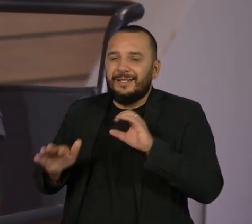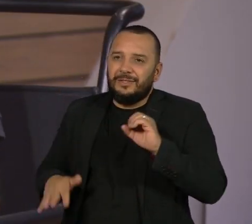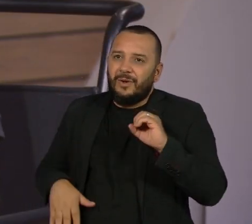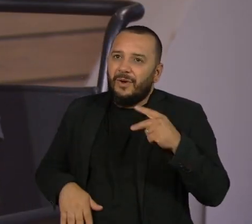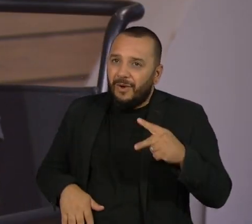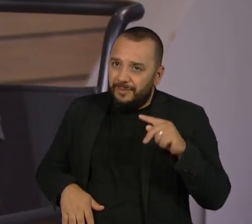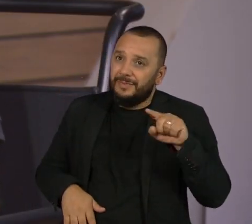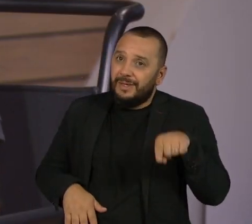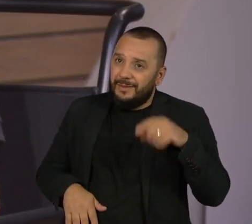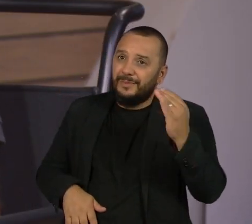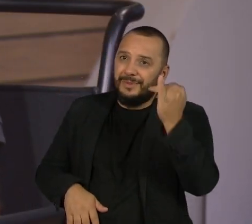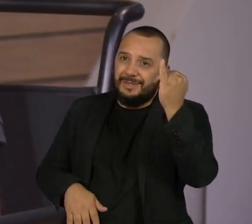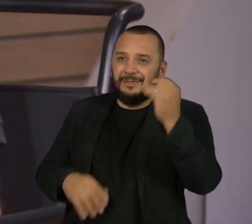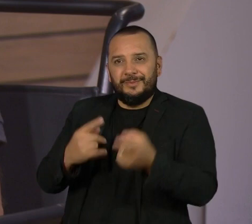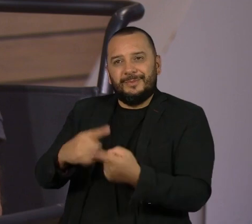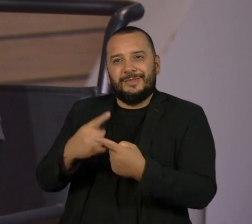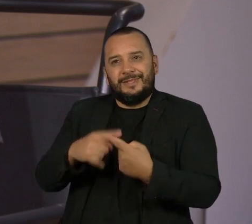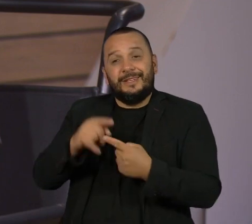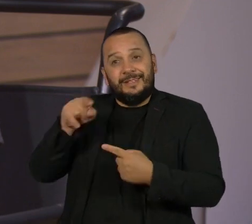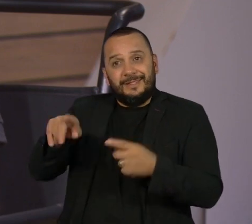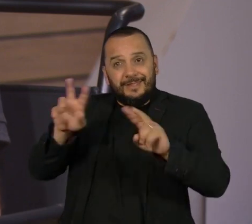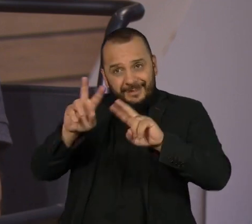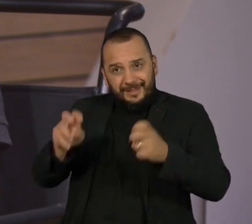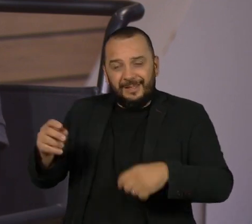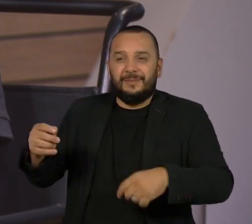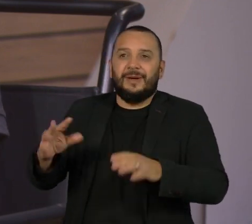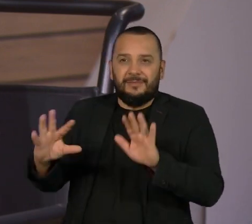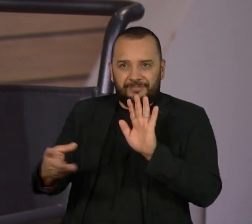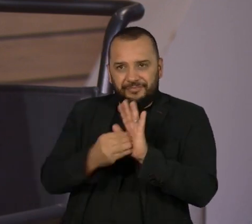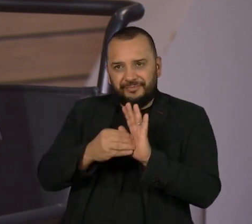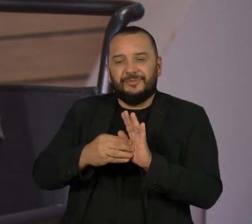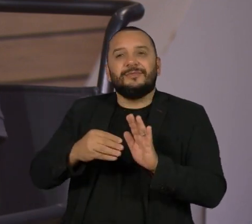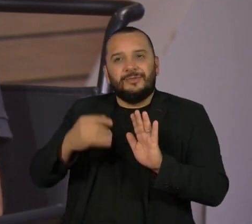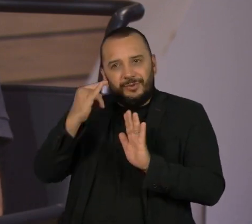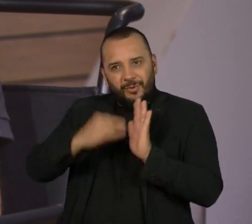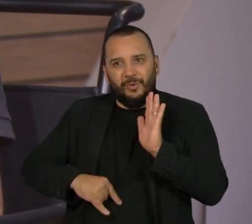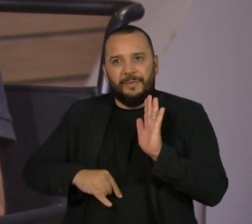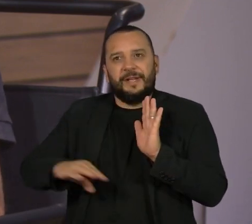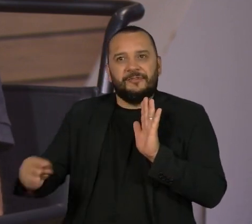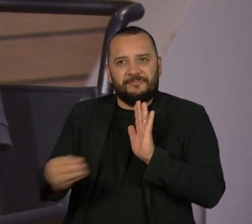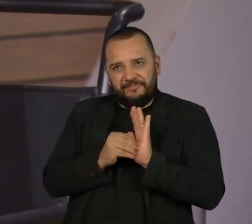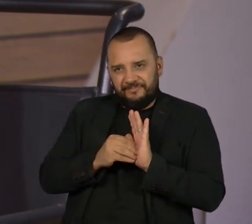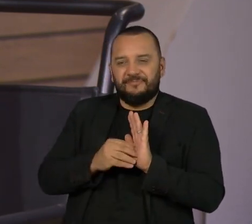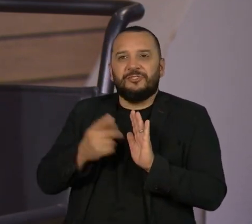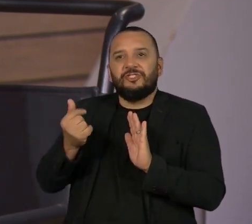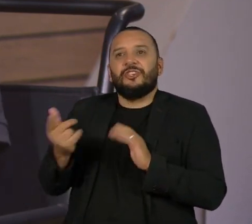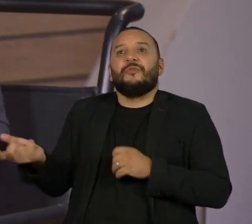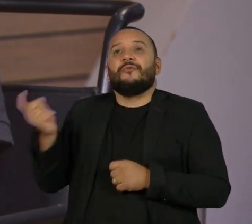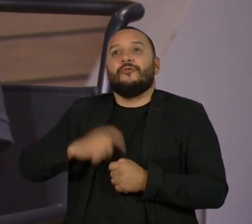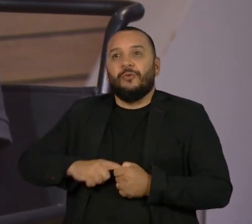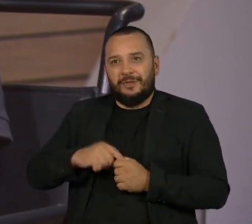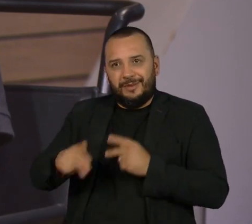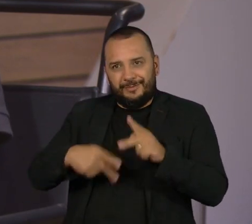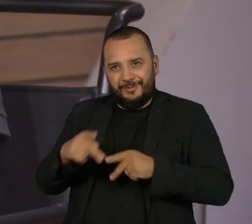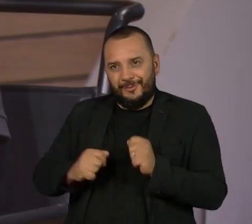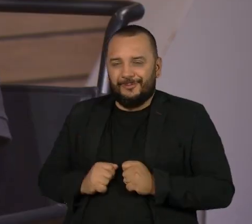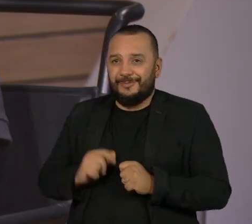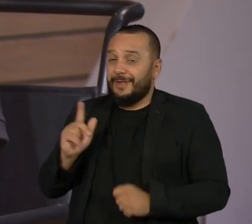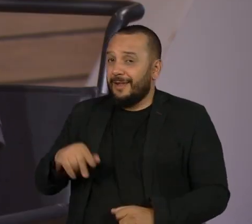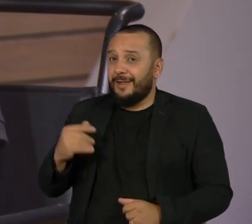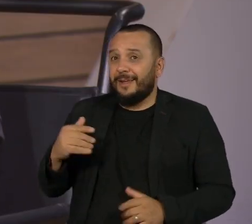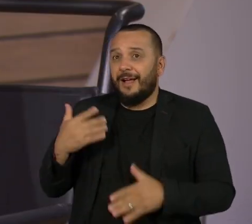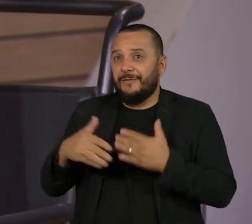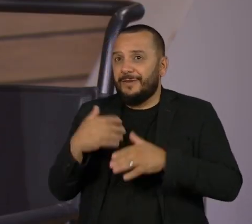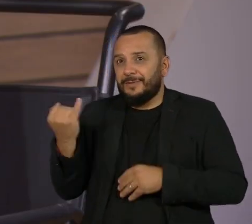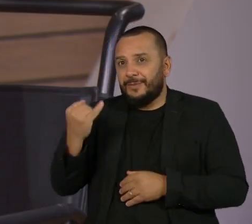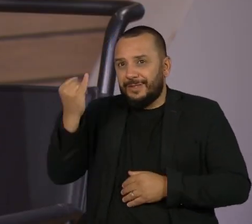entrou definitivamente no documento, que não estava. Então, esses avanços que são importantes e a gente percebeu, e foi interessante